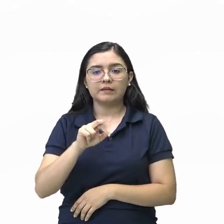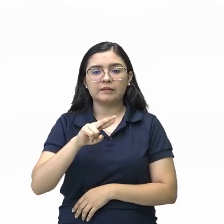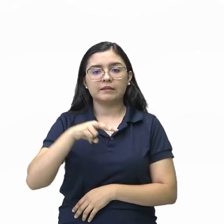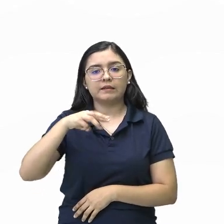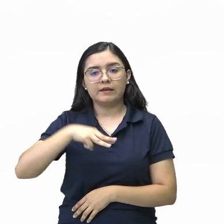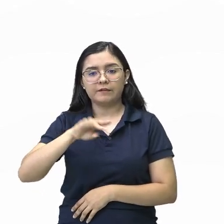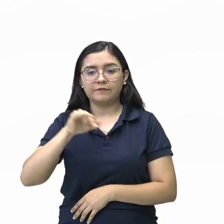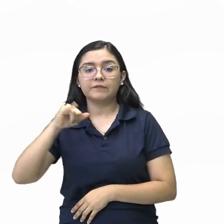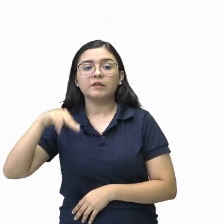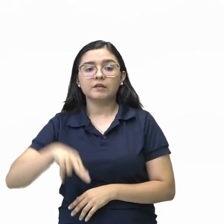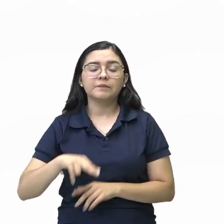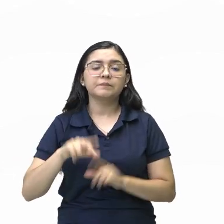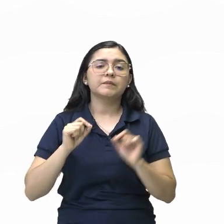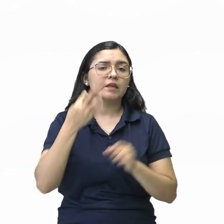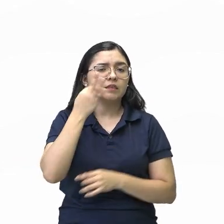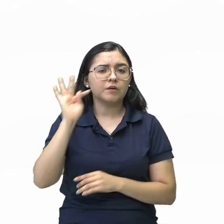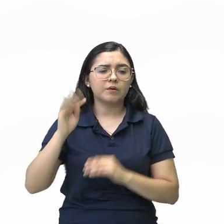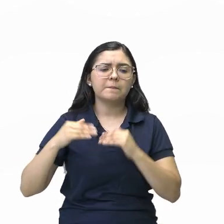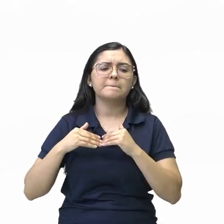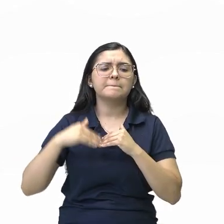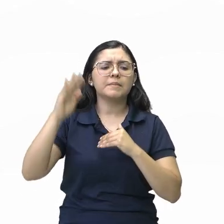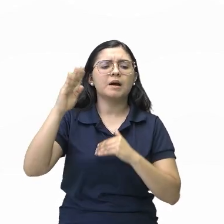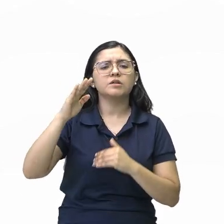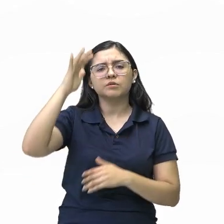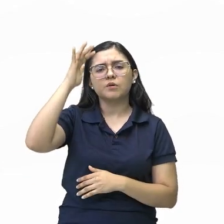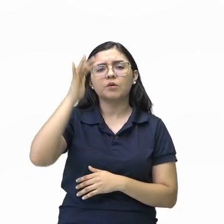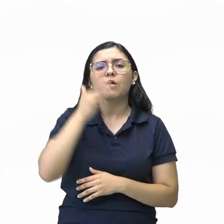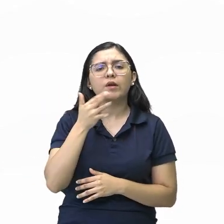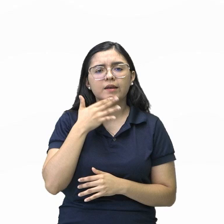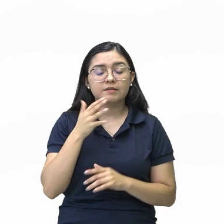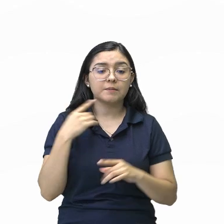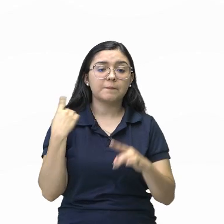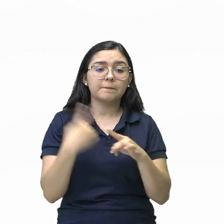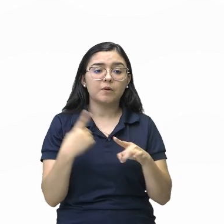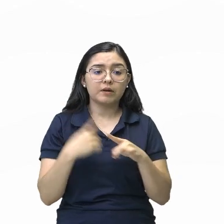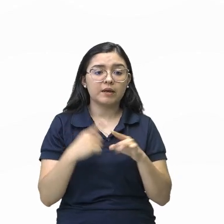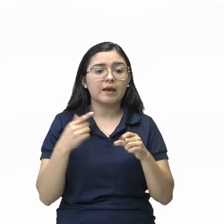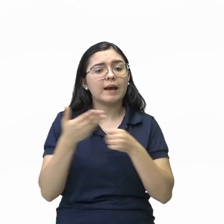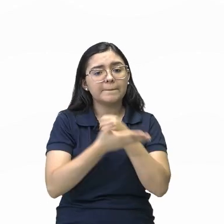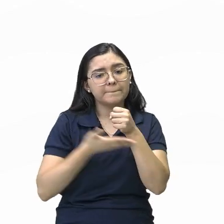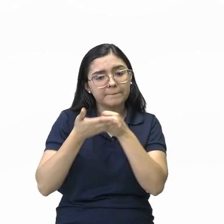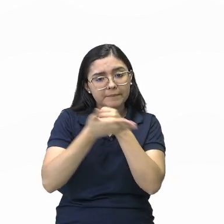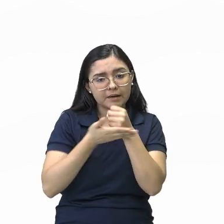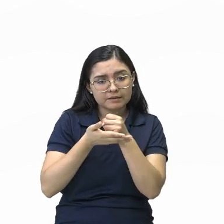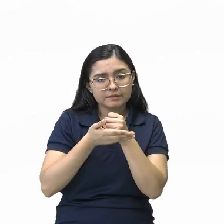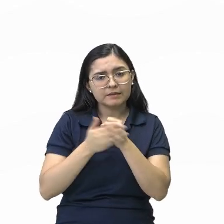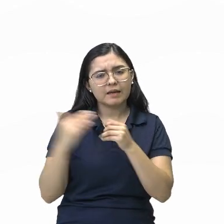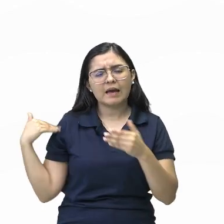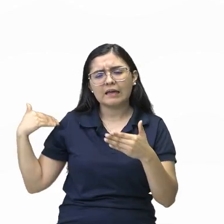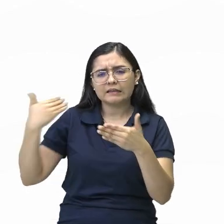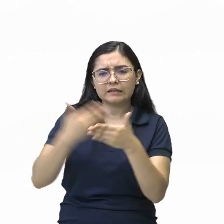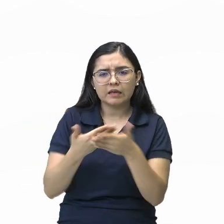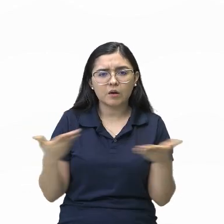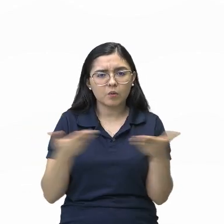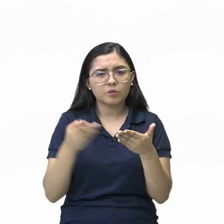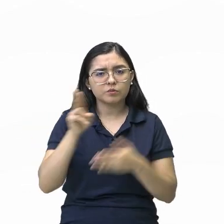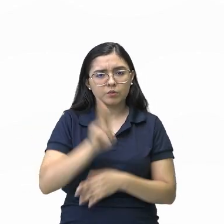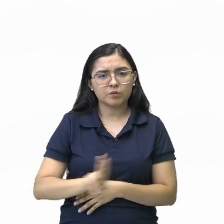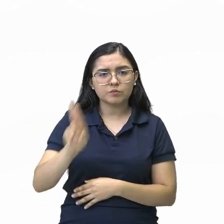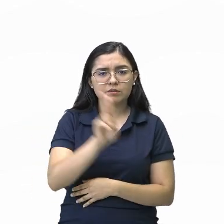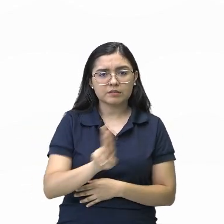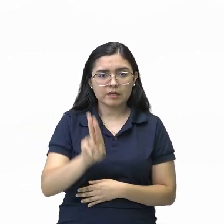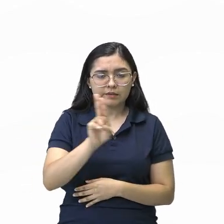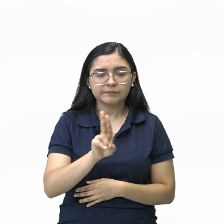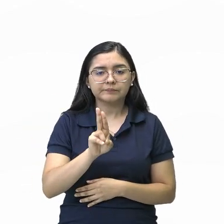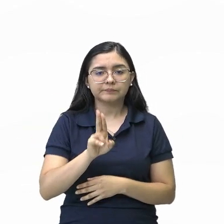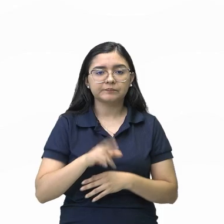a teoria que a gente mais conhece. Por quê? Ela é a base, e até hoje é utilizada partes dela,